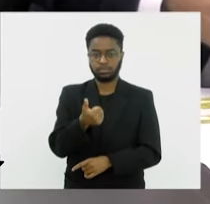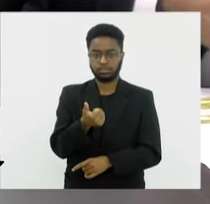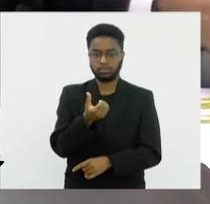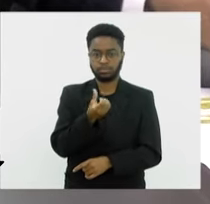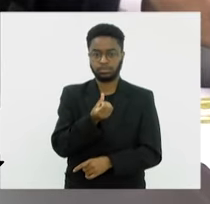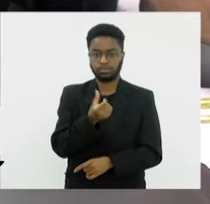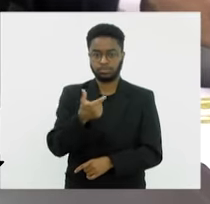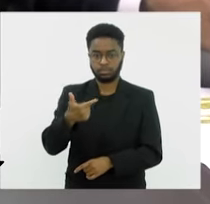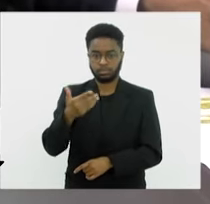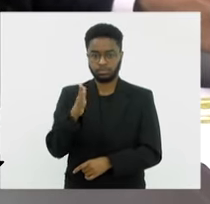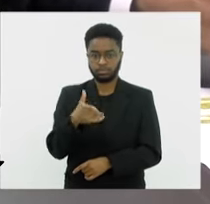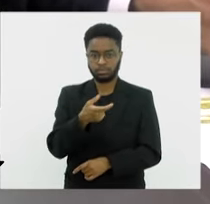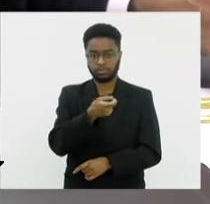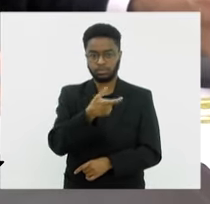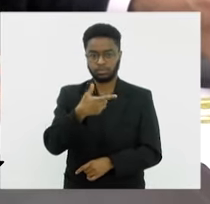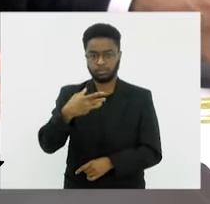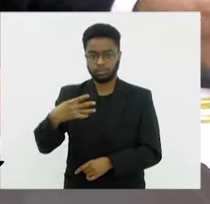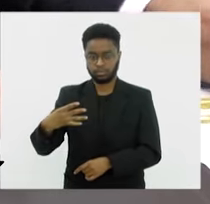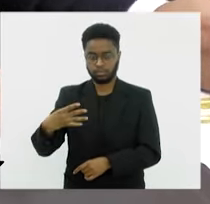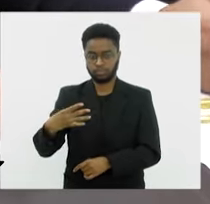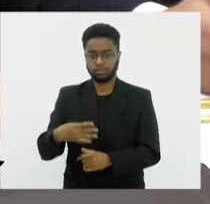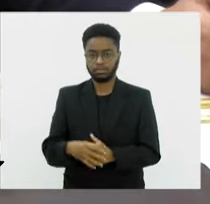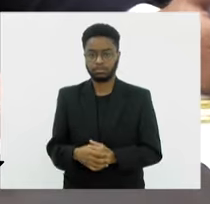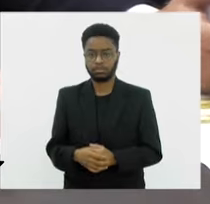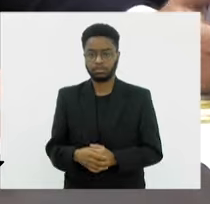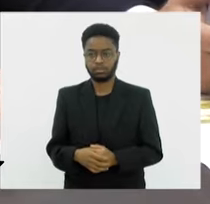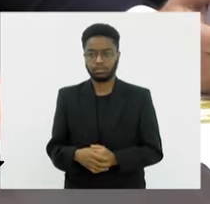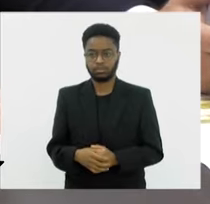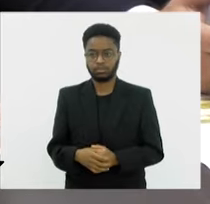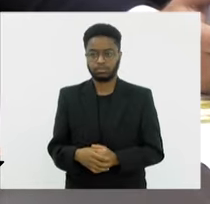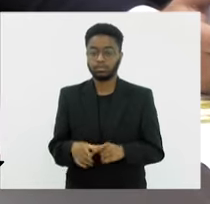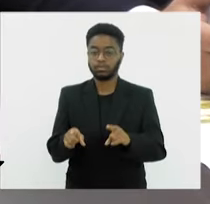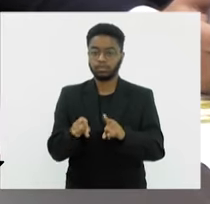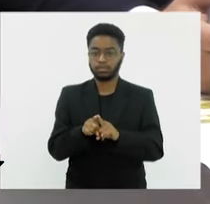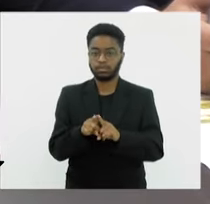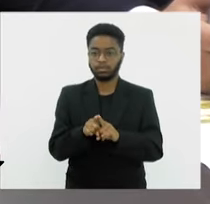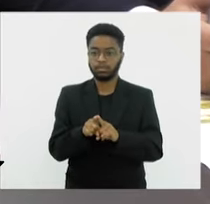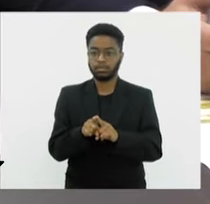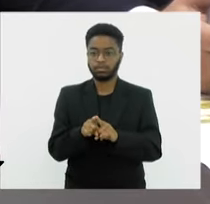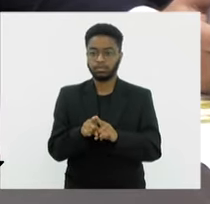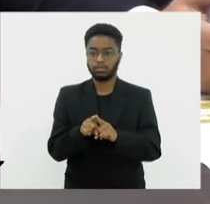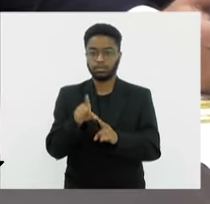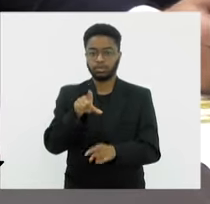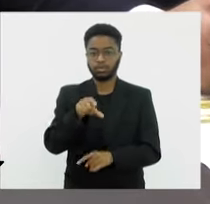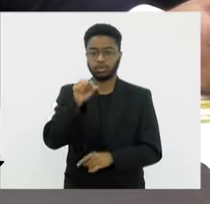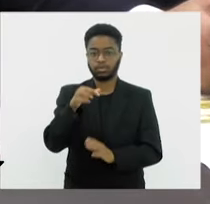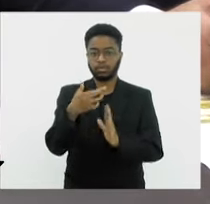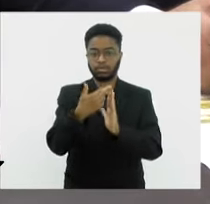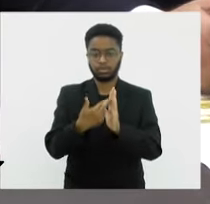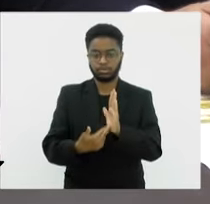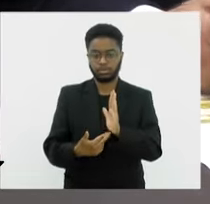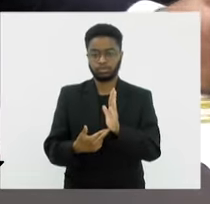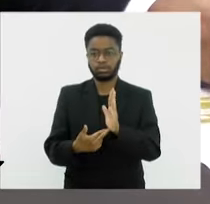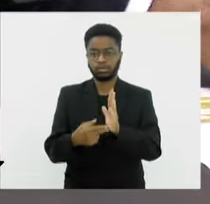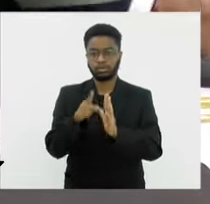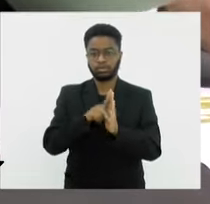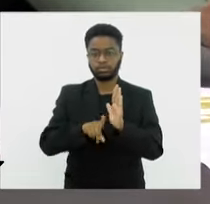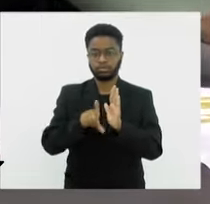3162 de 24 e a nomeação de relator ao